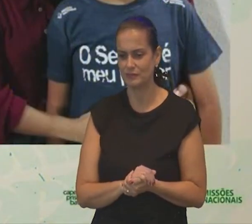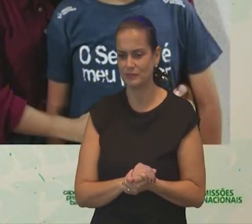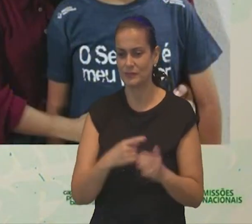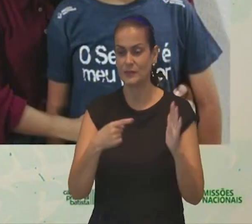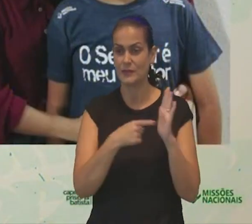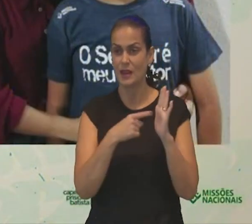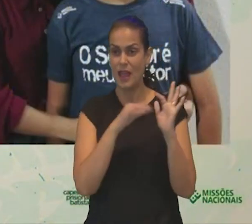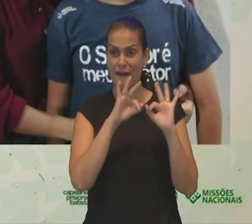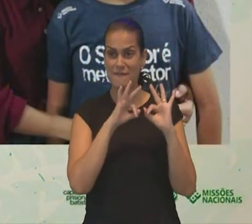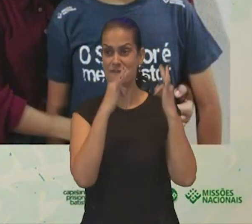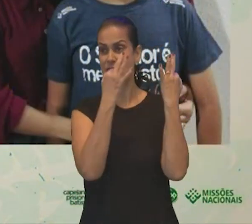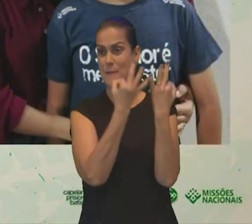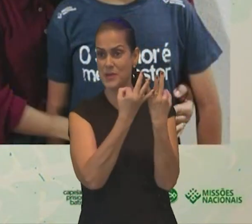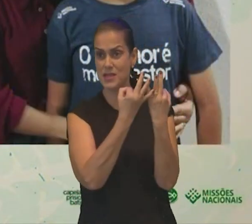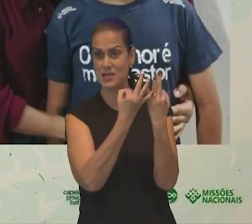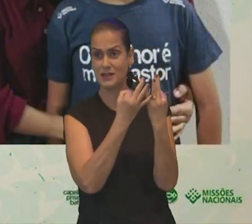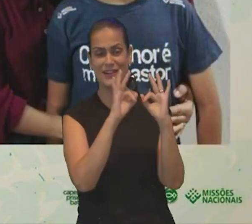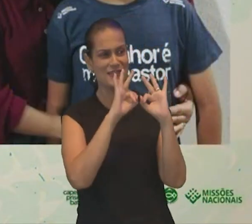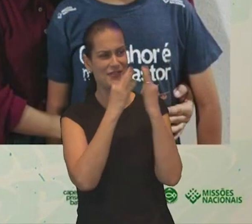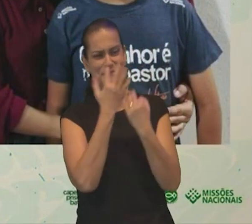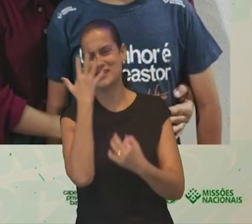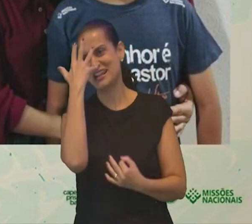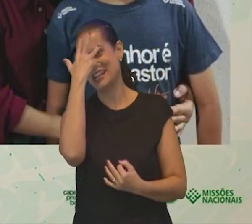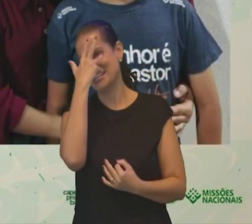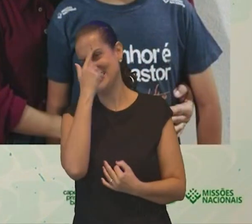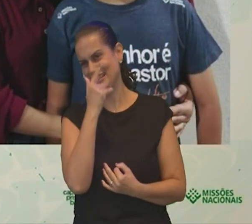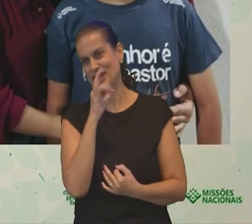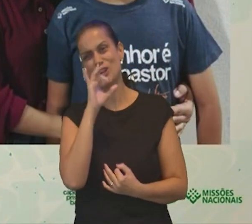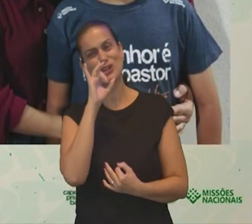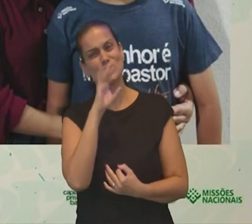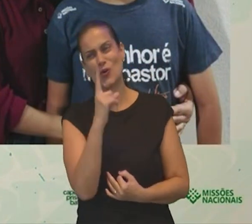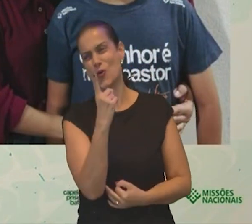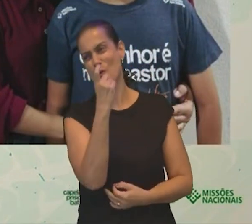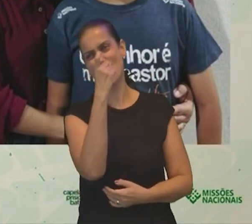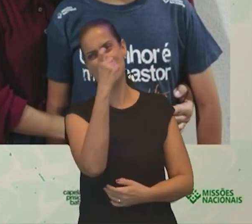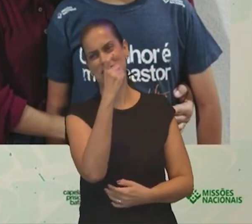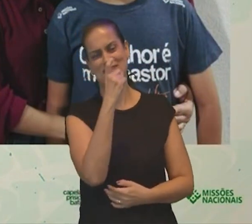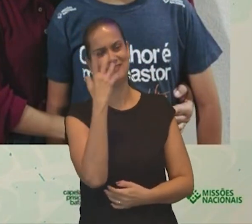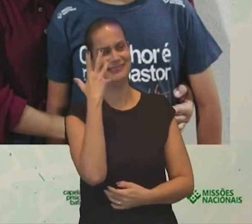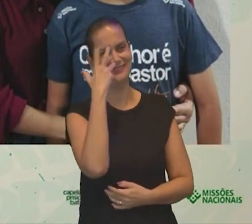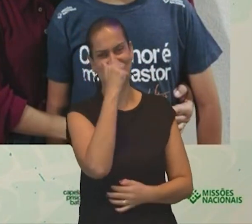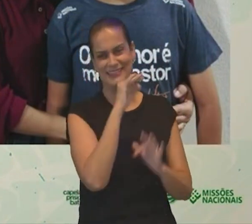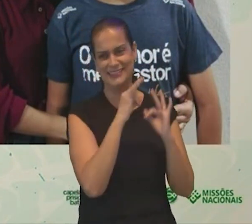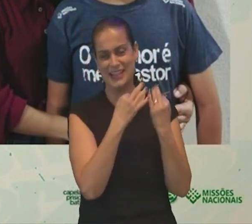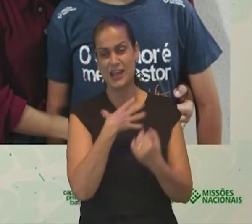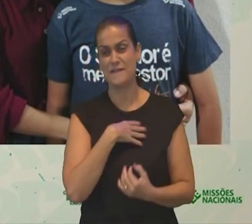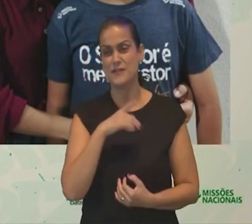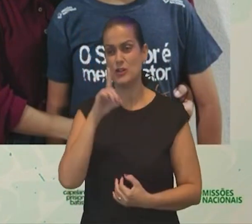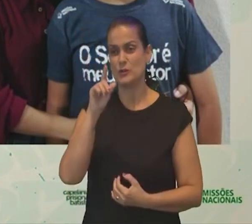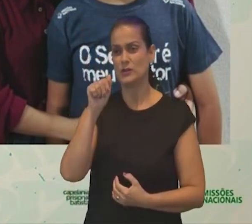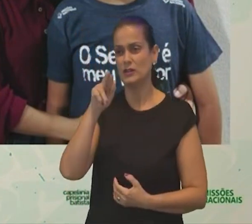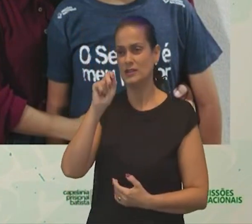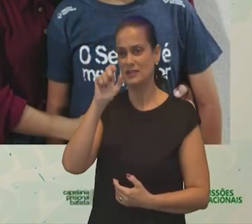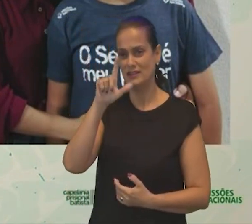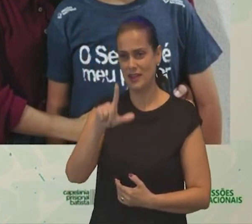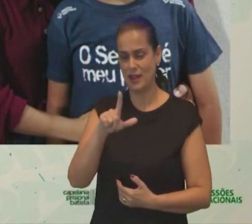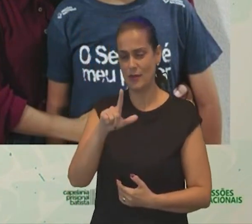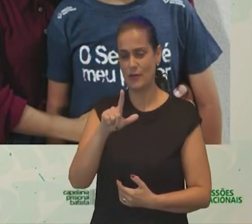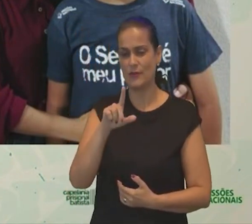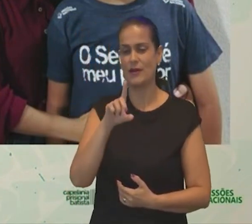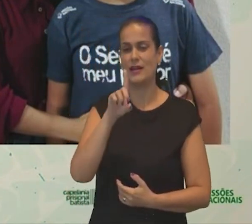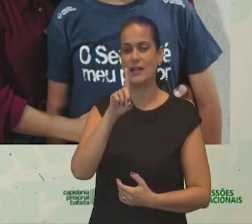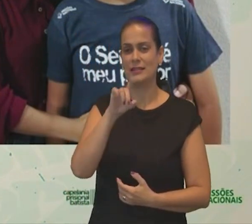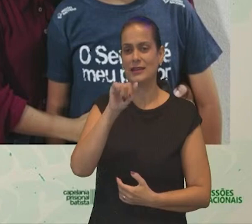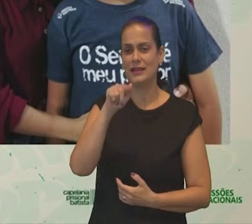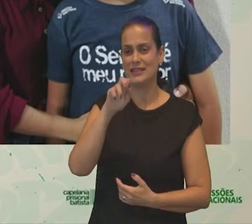Essa é minha família linda igual a essa, só tem essa, certo? Meu filho Daniel, minha filha